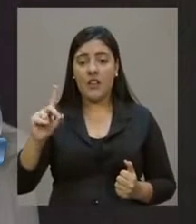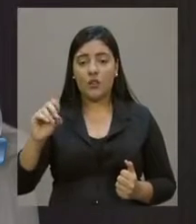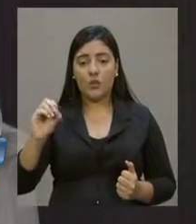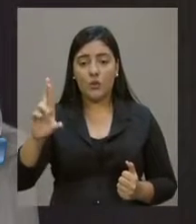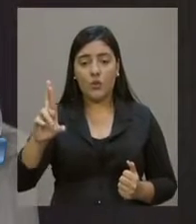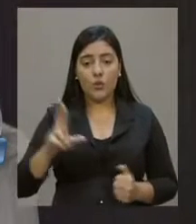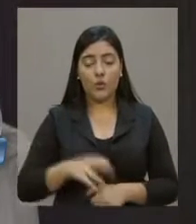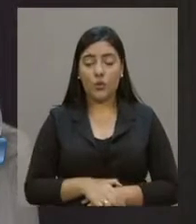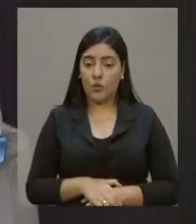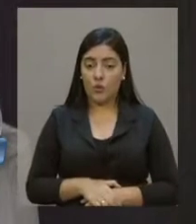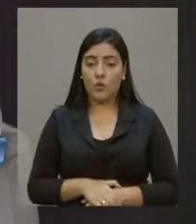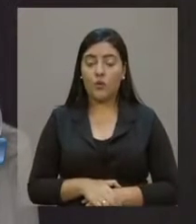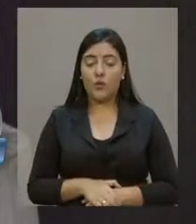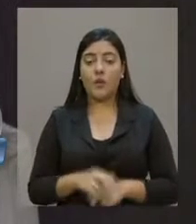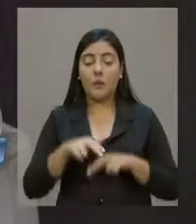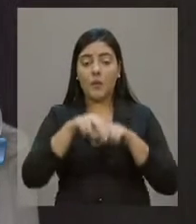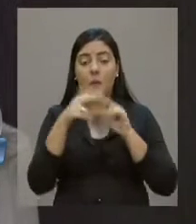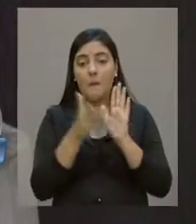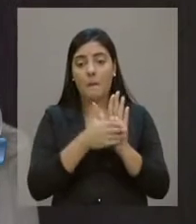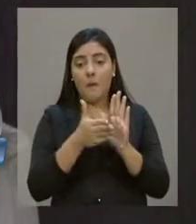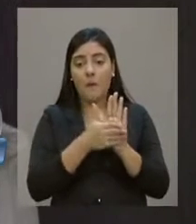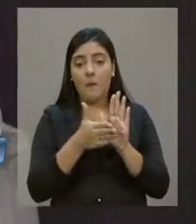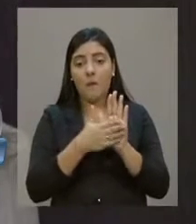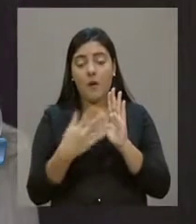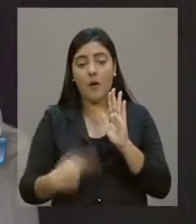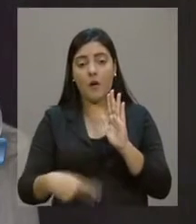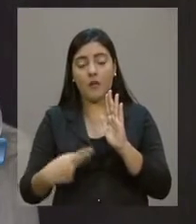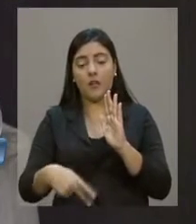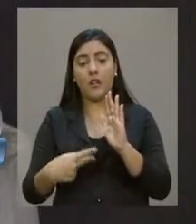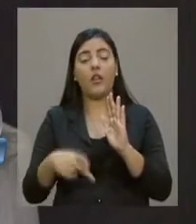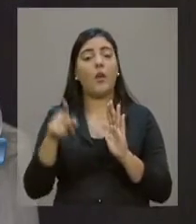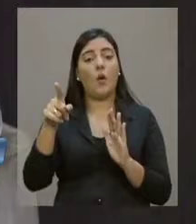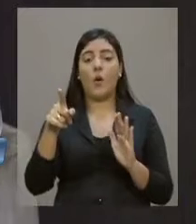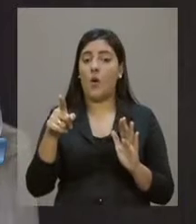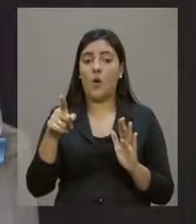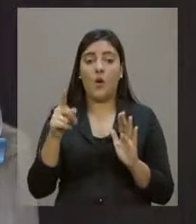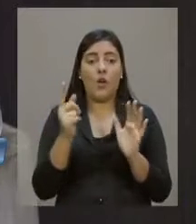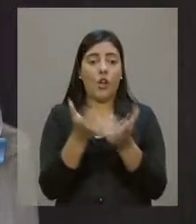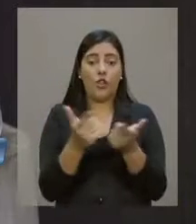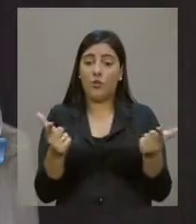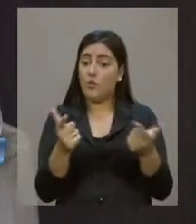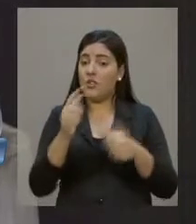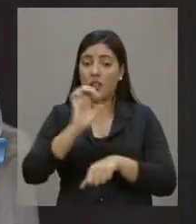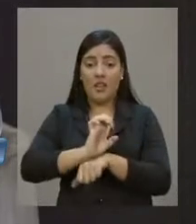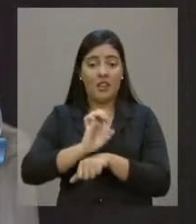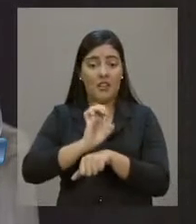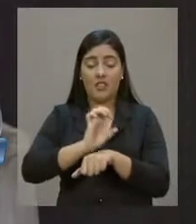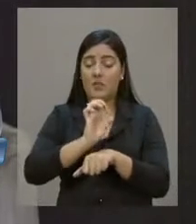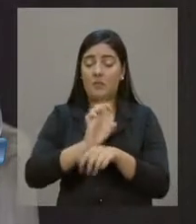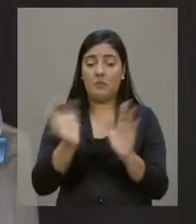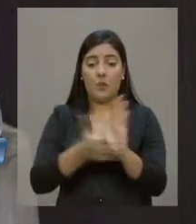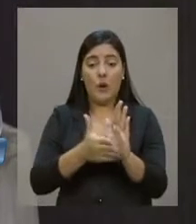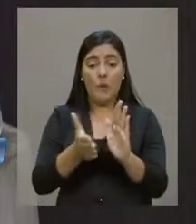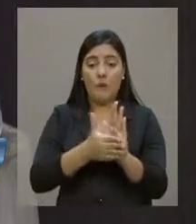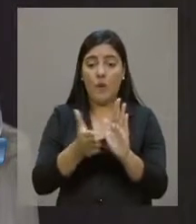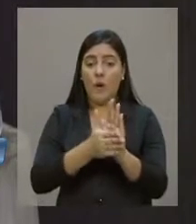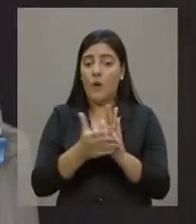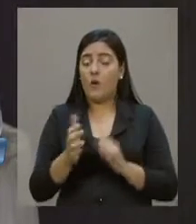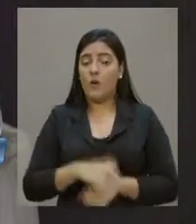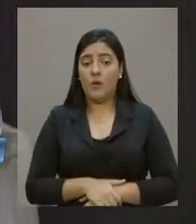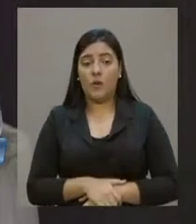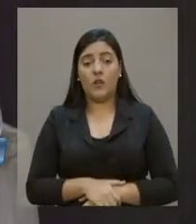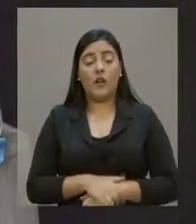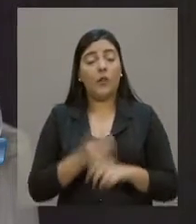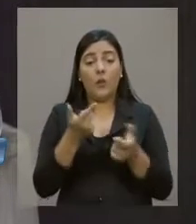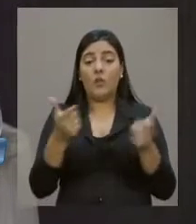apoiadores. Como não há proposta para o Estado-nação, porque esse governo não tem proposta para o Estado-nação, ele não tem proposta para a macroeconomia, ele